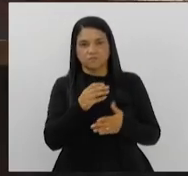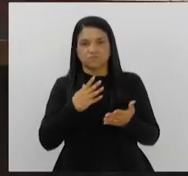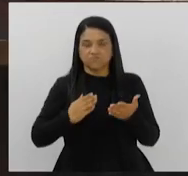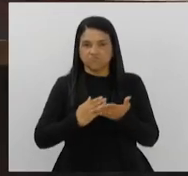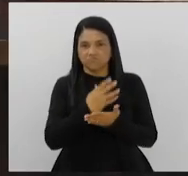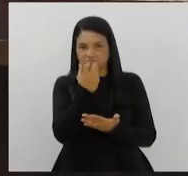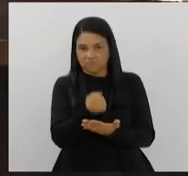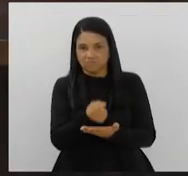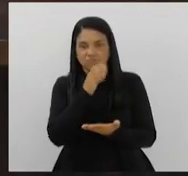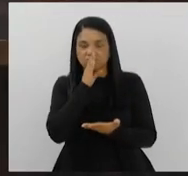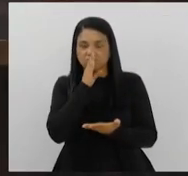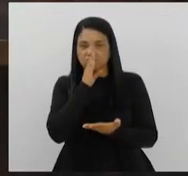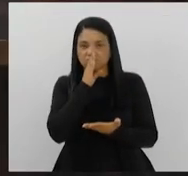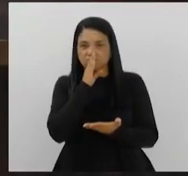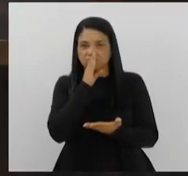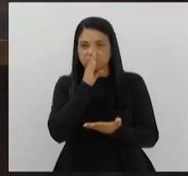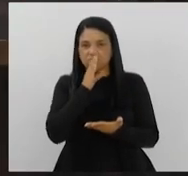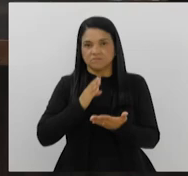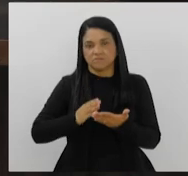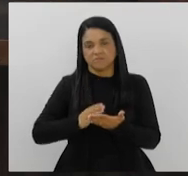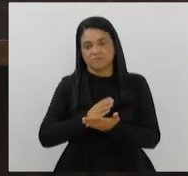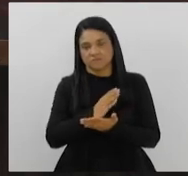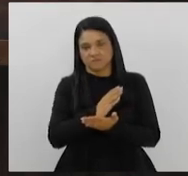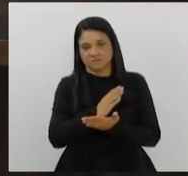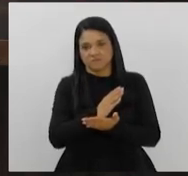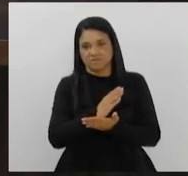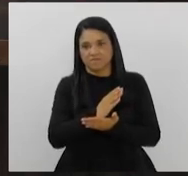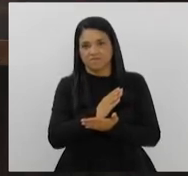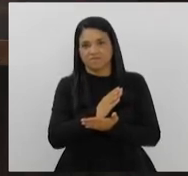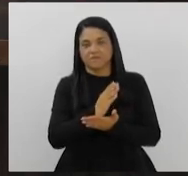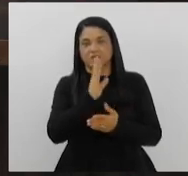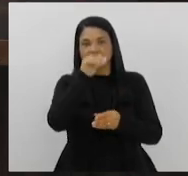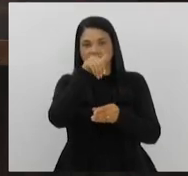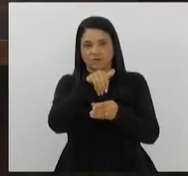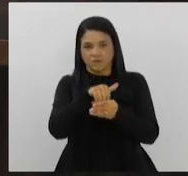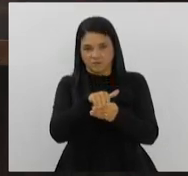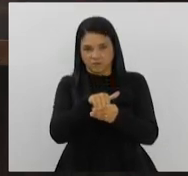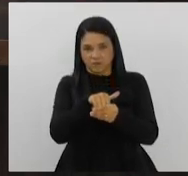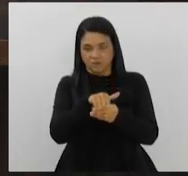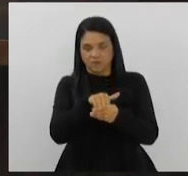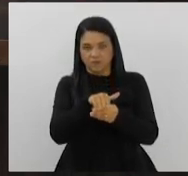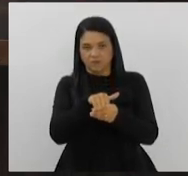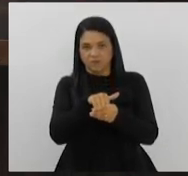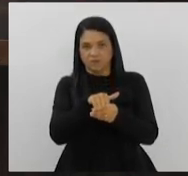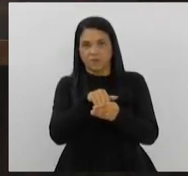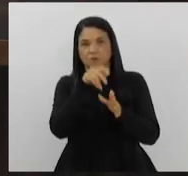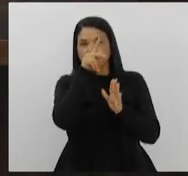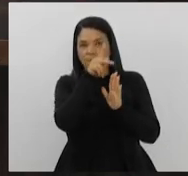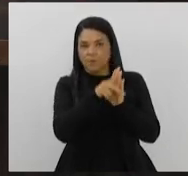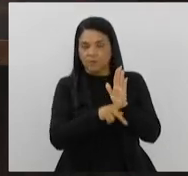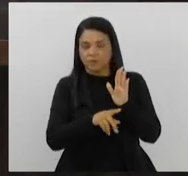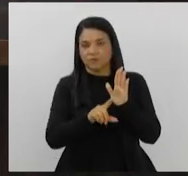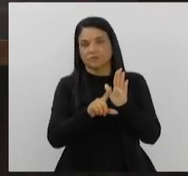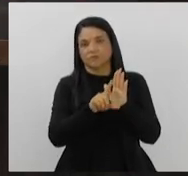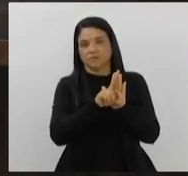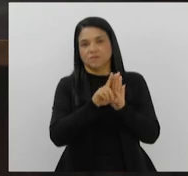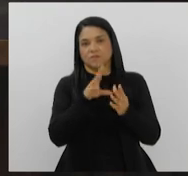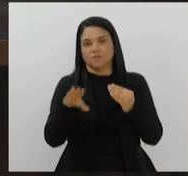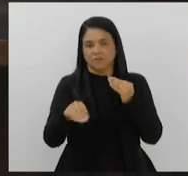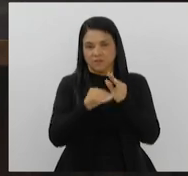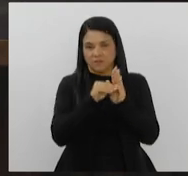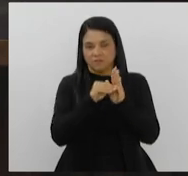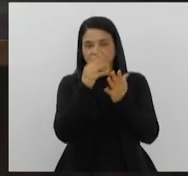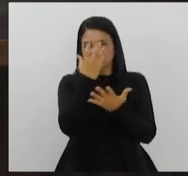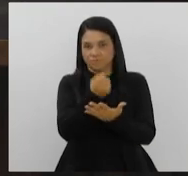aprovam, permaneçam como estão, aprovado. Em votação, projeto assim emendado. Senhores que